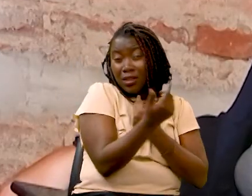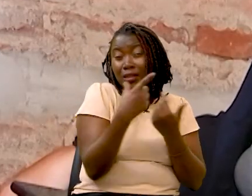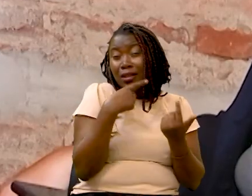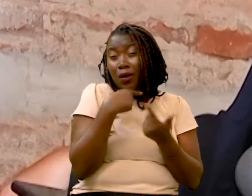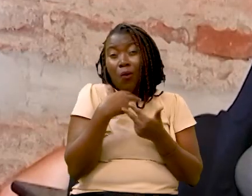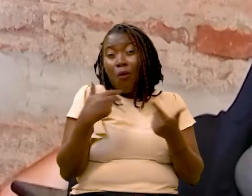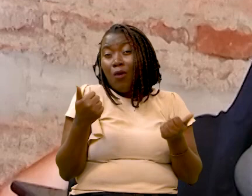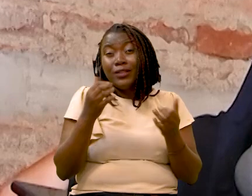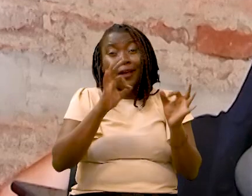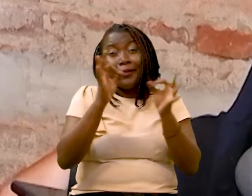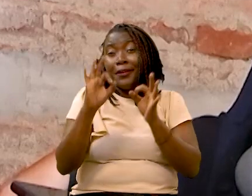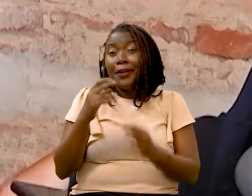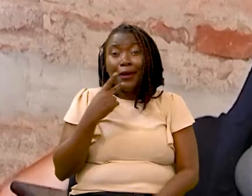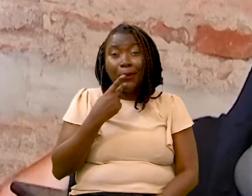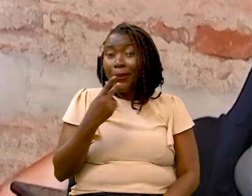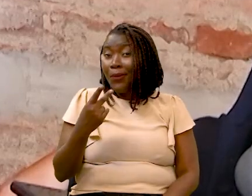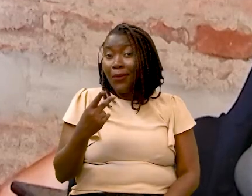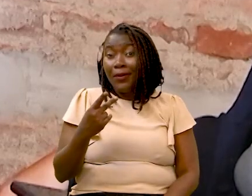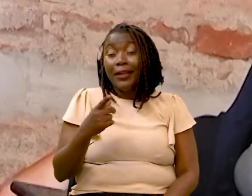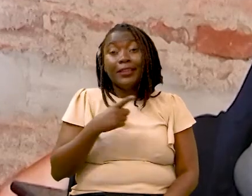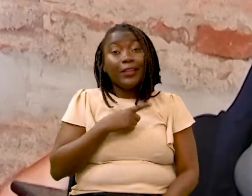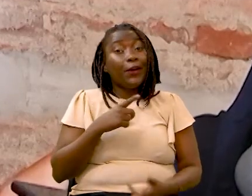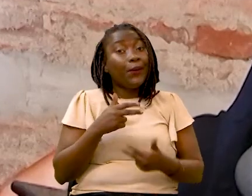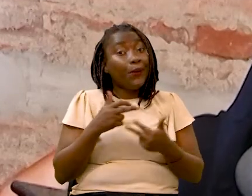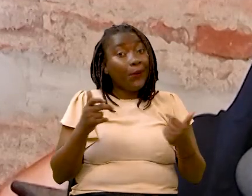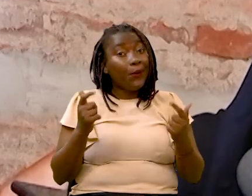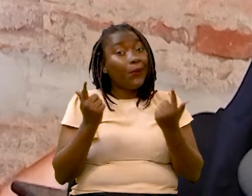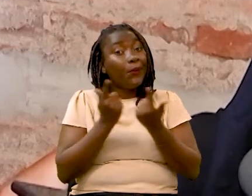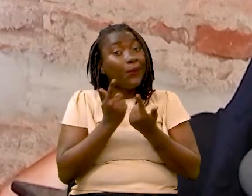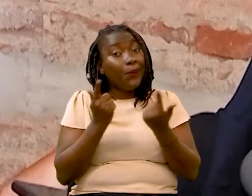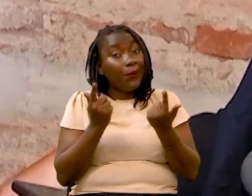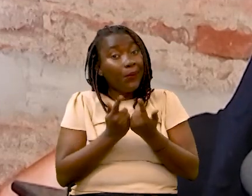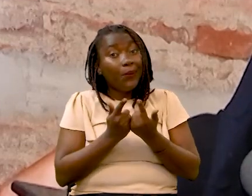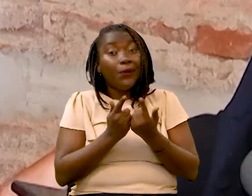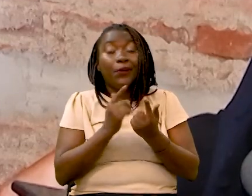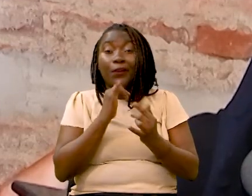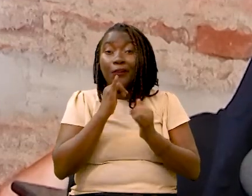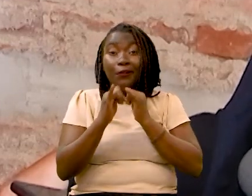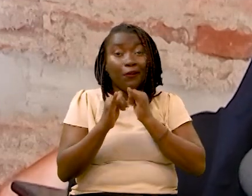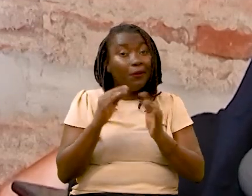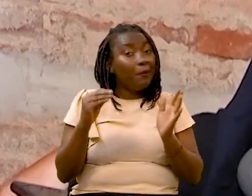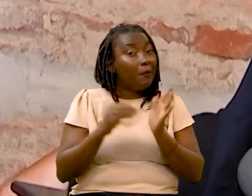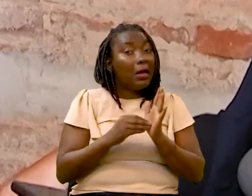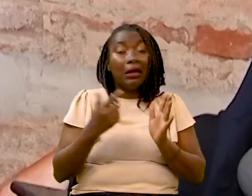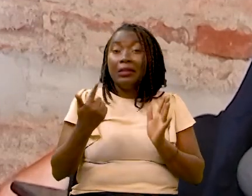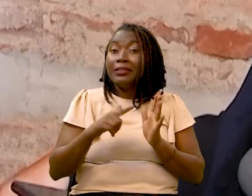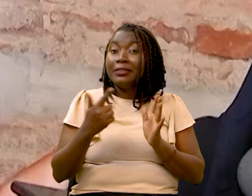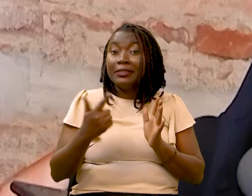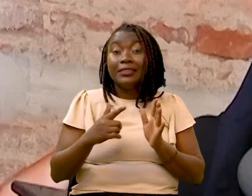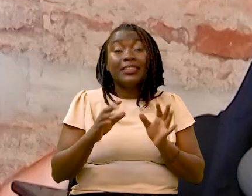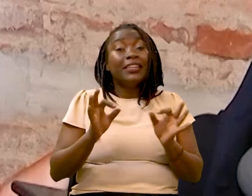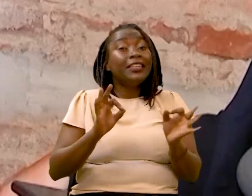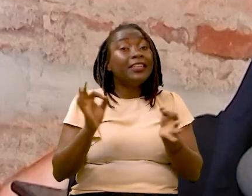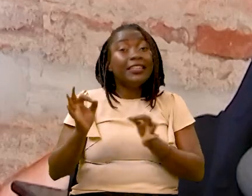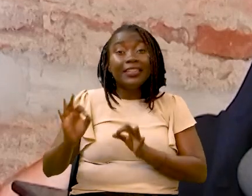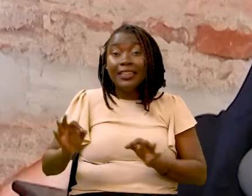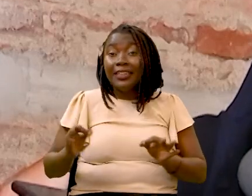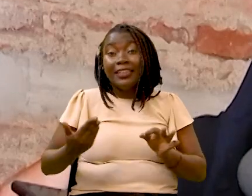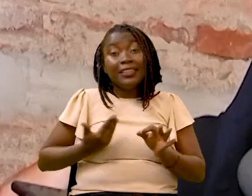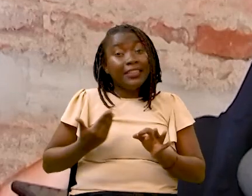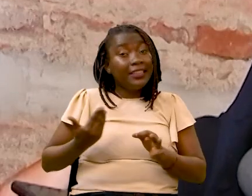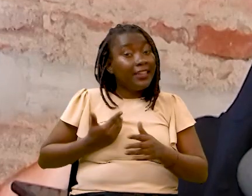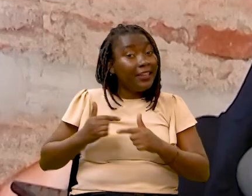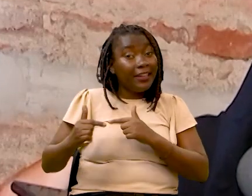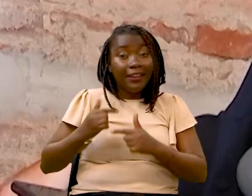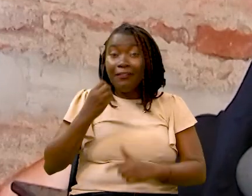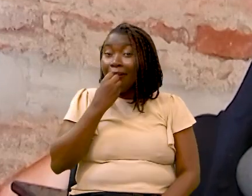como outros também, tem coisas que ninguém te contam, tem coisas que o Google, essas informações não vão estar no Google e nem